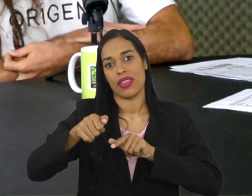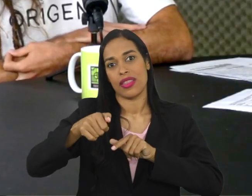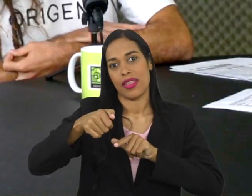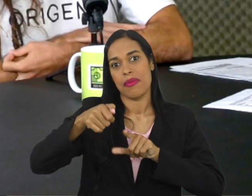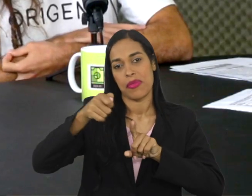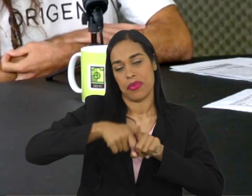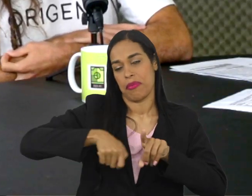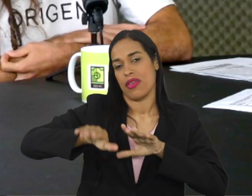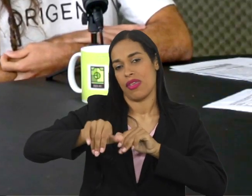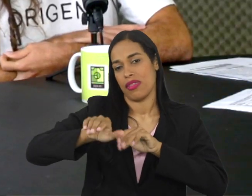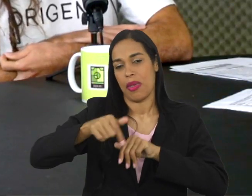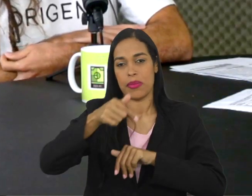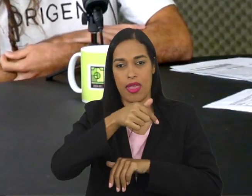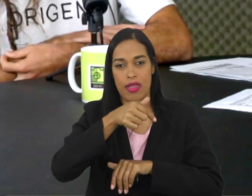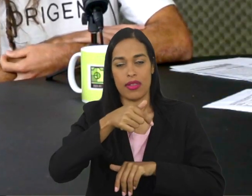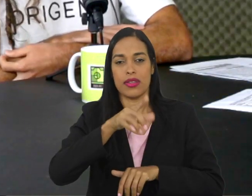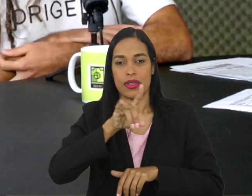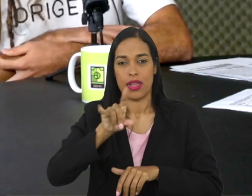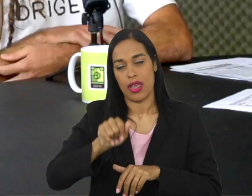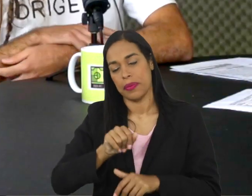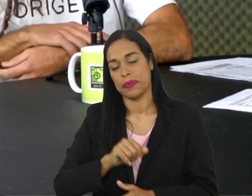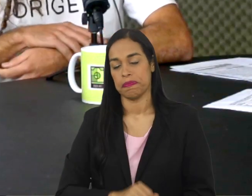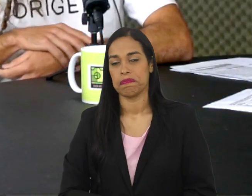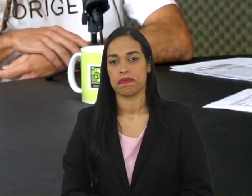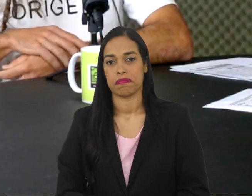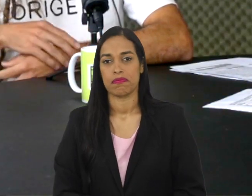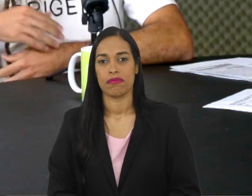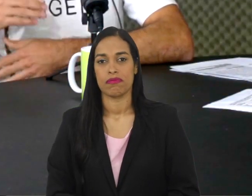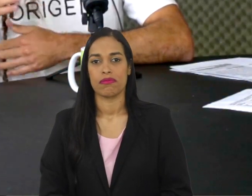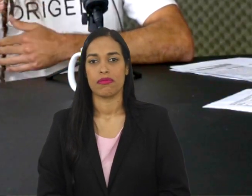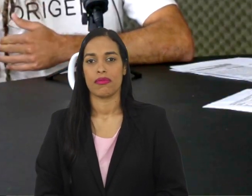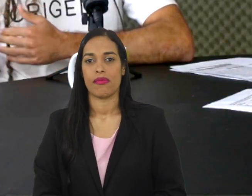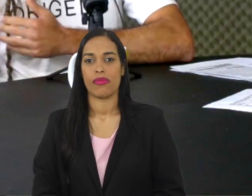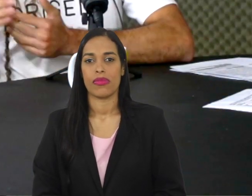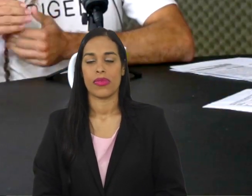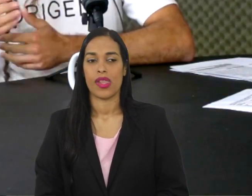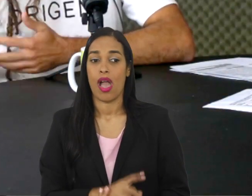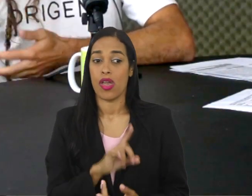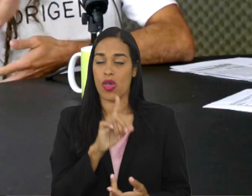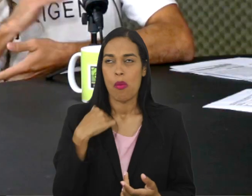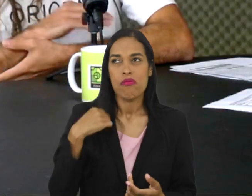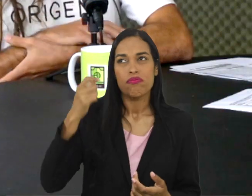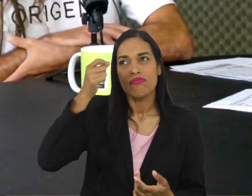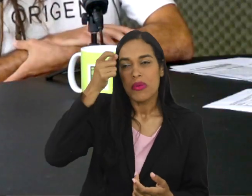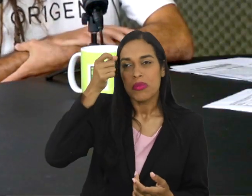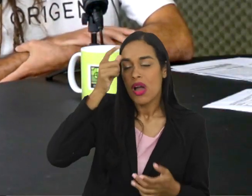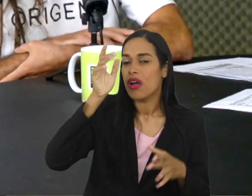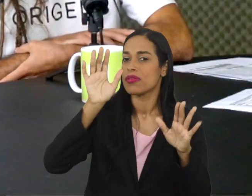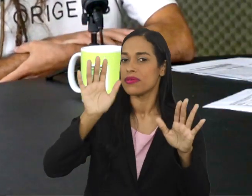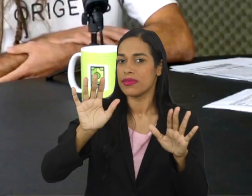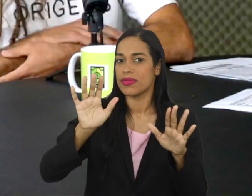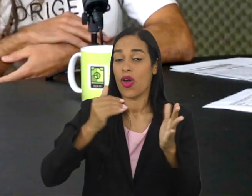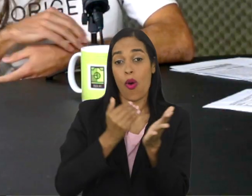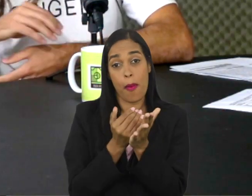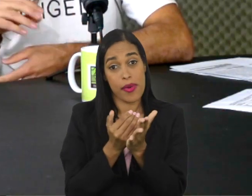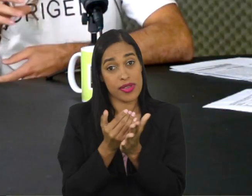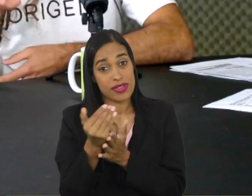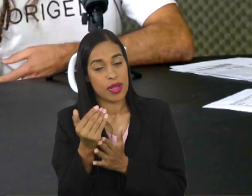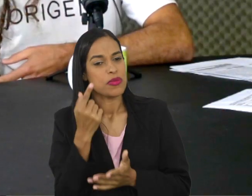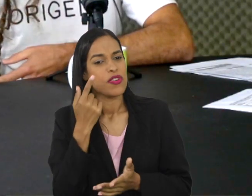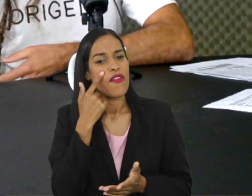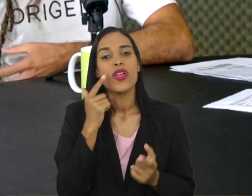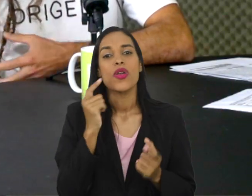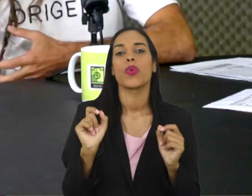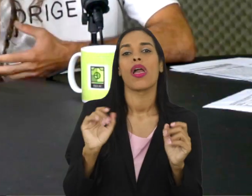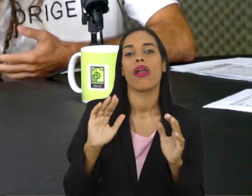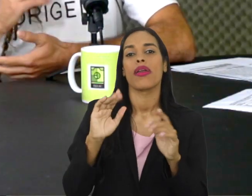setembro, novamente deu para perceber isso. Então, eu juntei a fome com a vontade de comer. Começamos